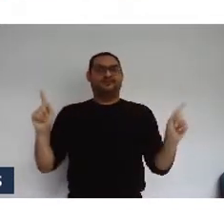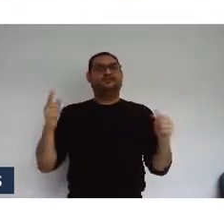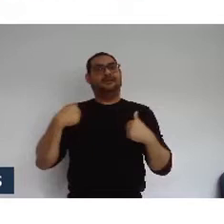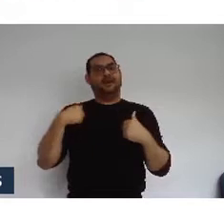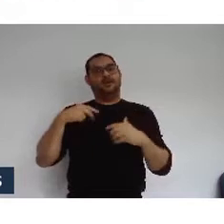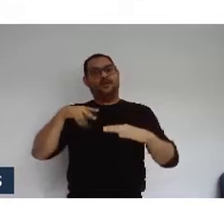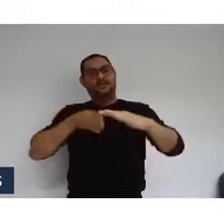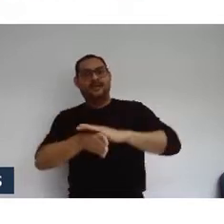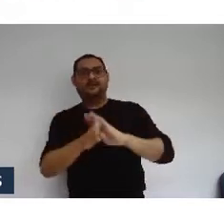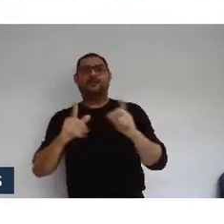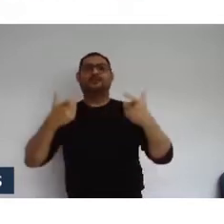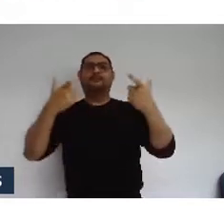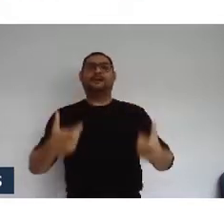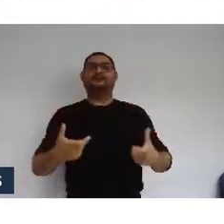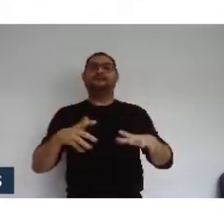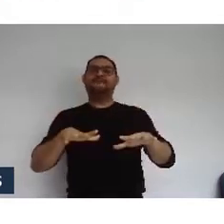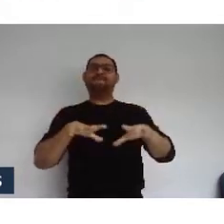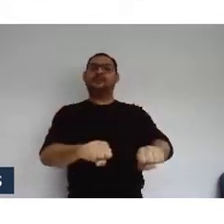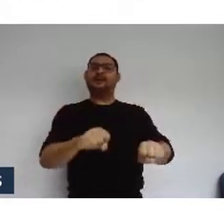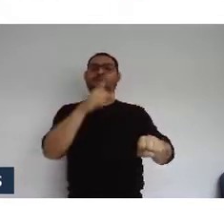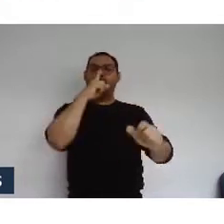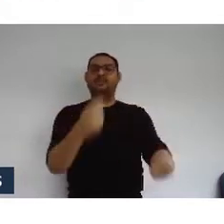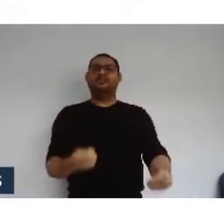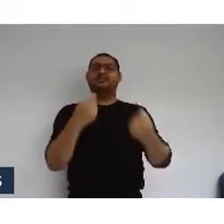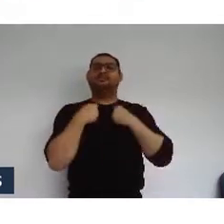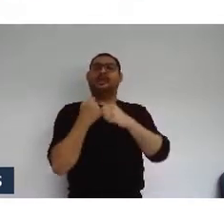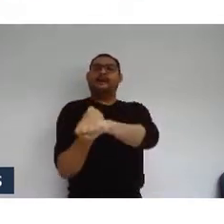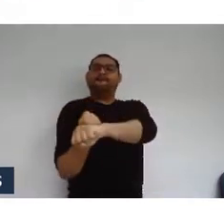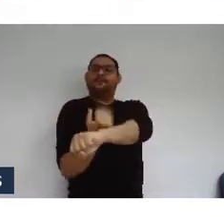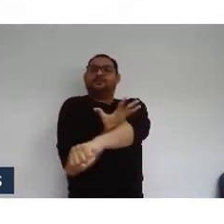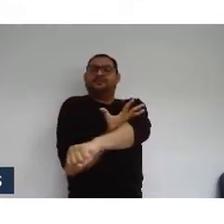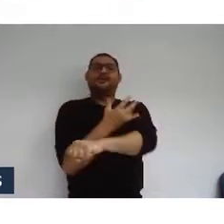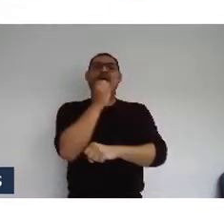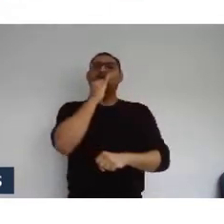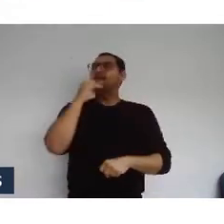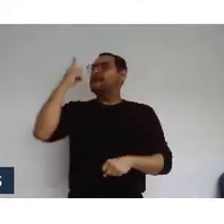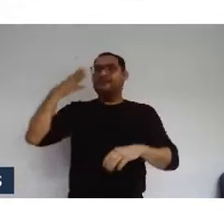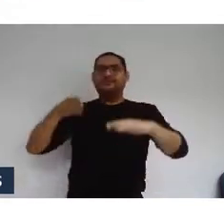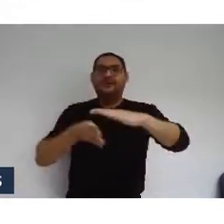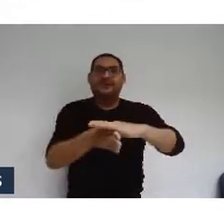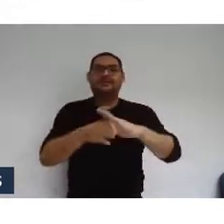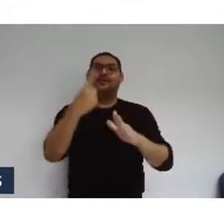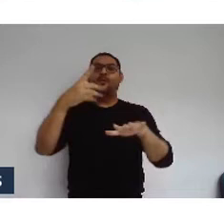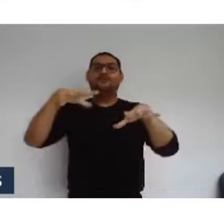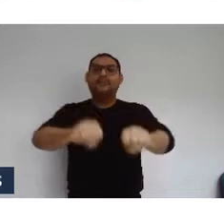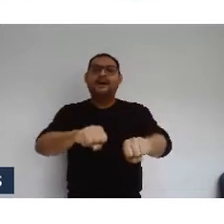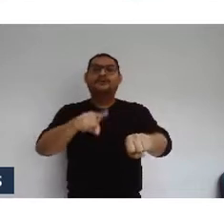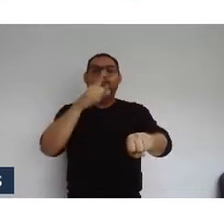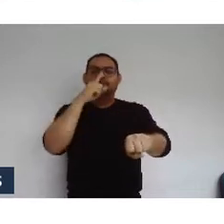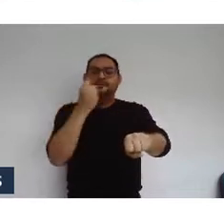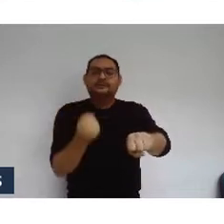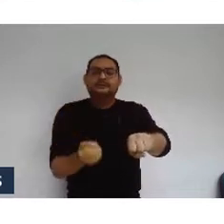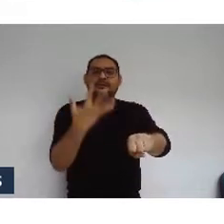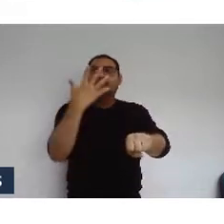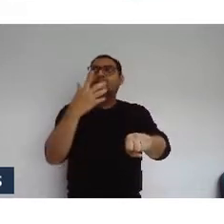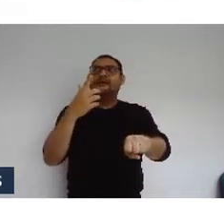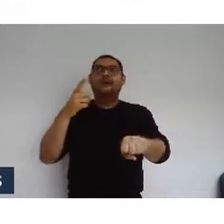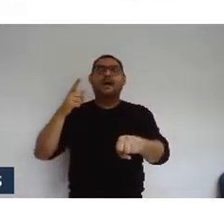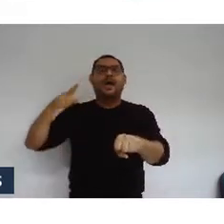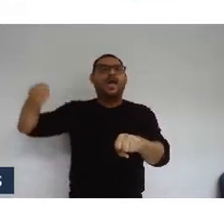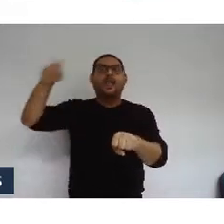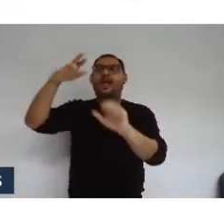determinado espaço, né? Como é que as pessoas, ao semiotizar o mundo, criam outros sentidos que não são